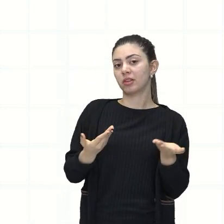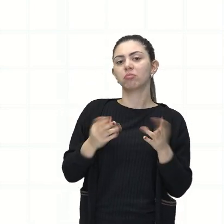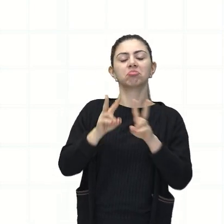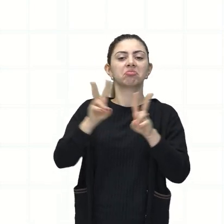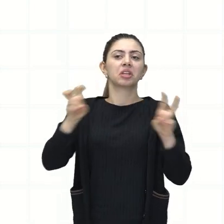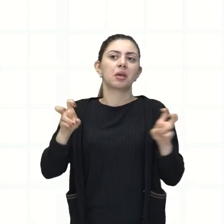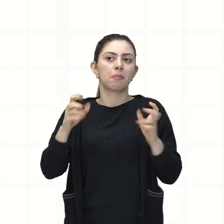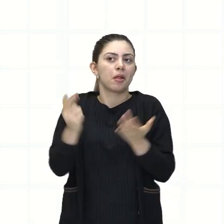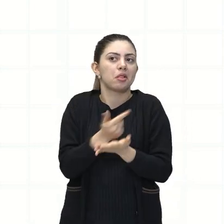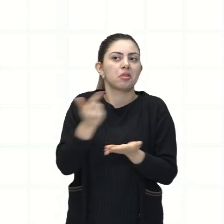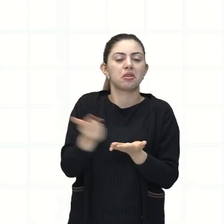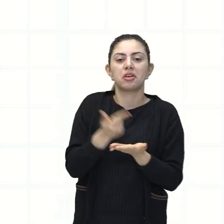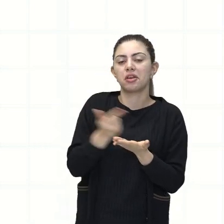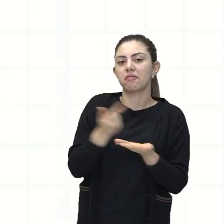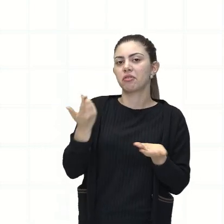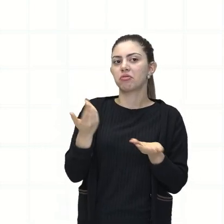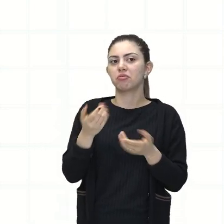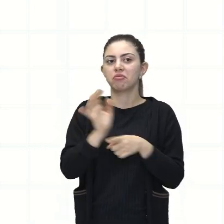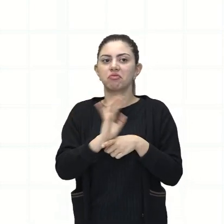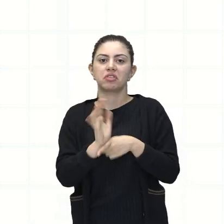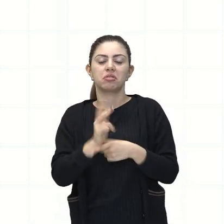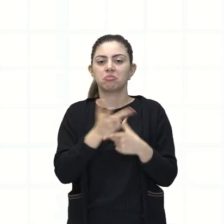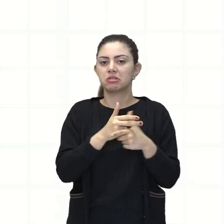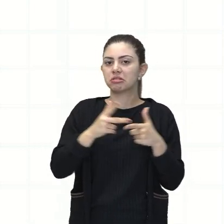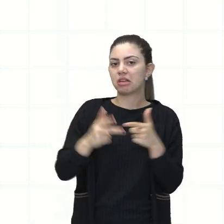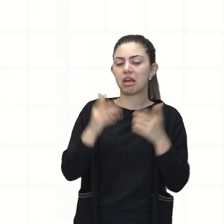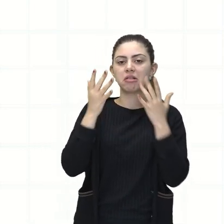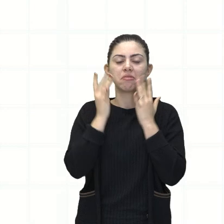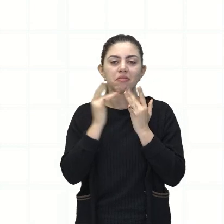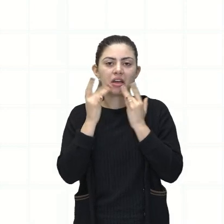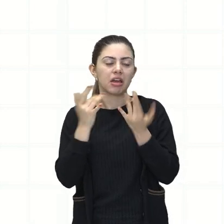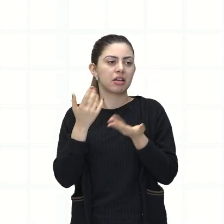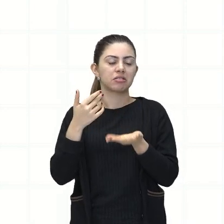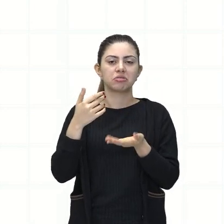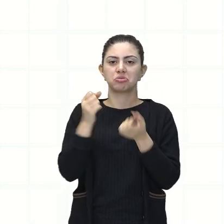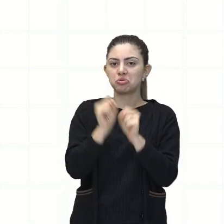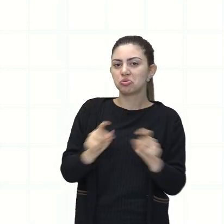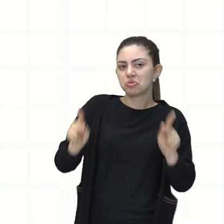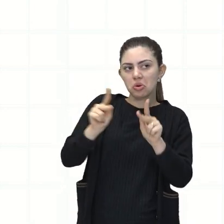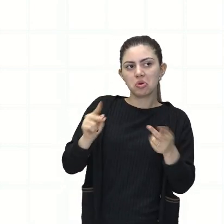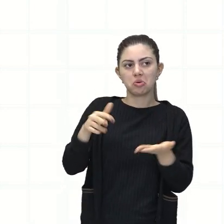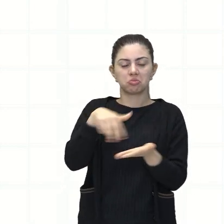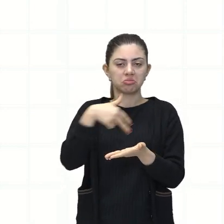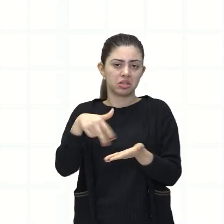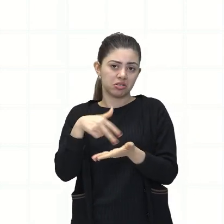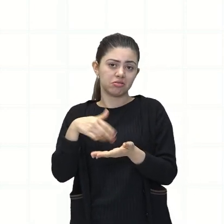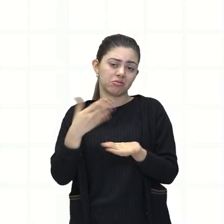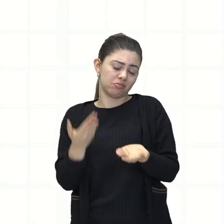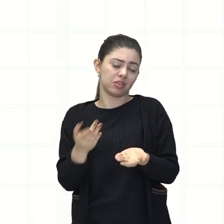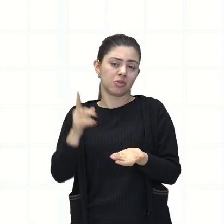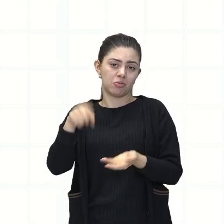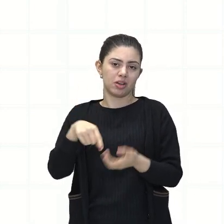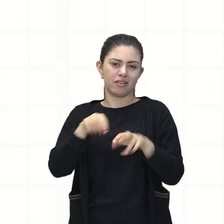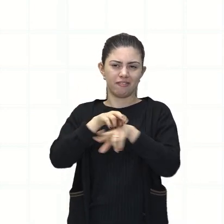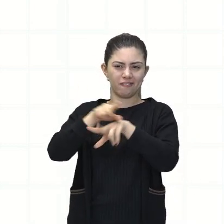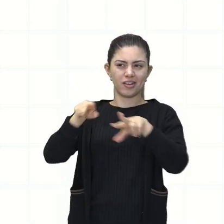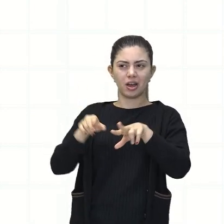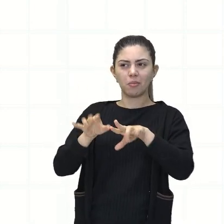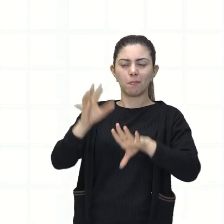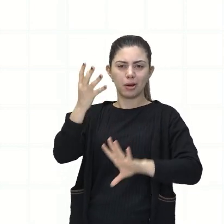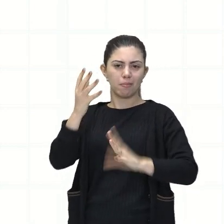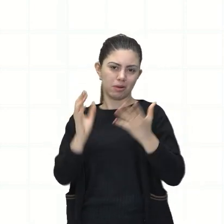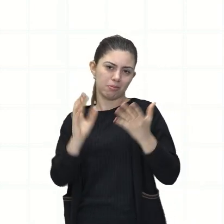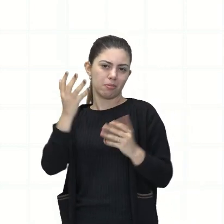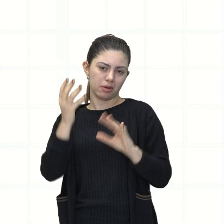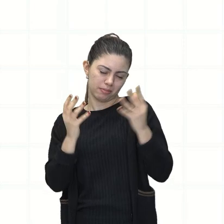Sobre livros, filmes, séries, peças de teatro, shows, danças, etc. Então, sobre esses eventos que estão